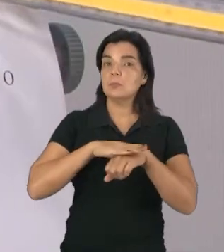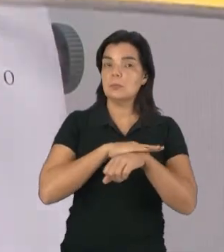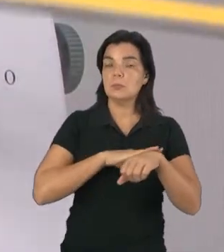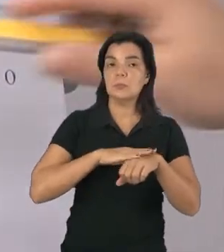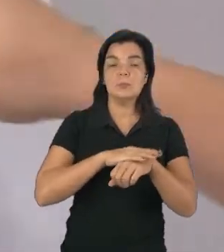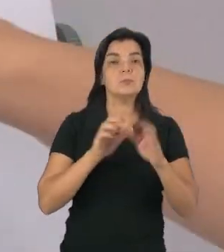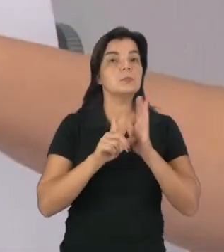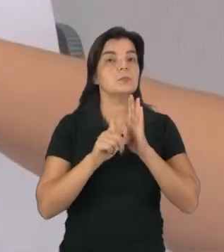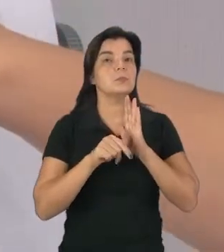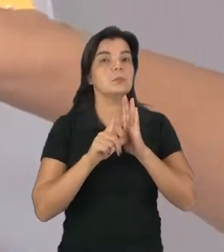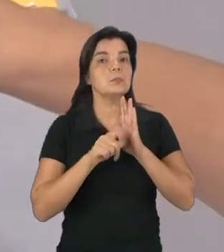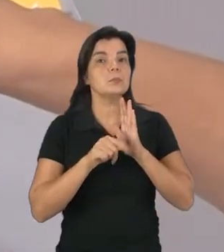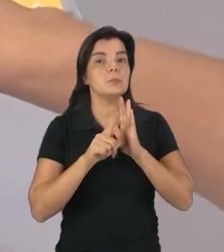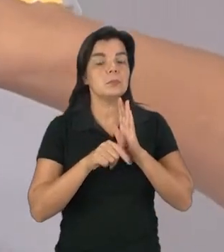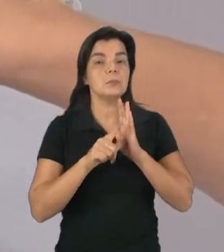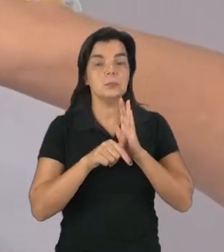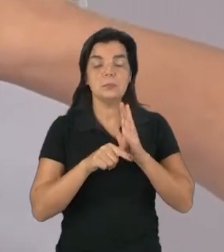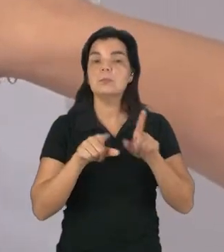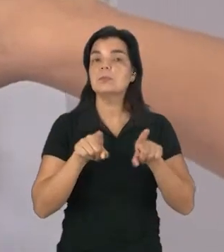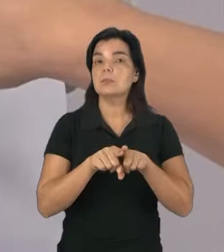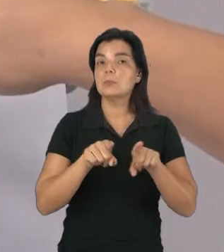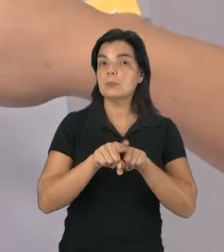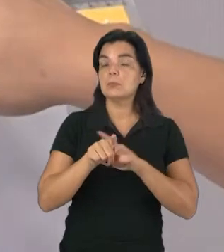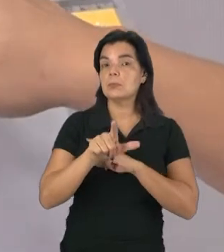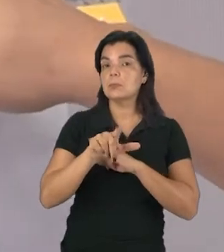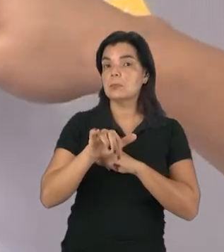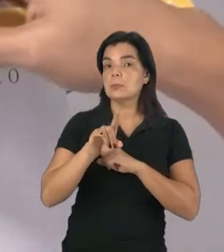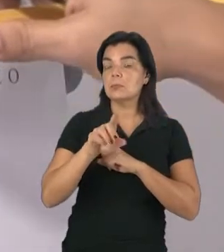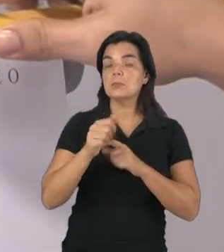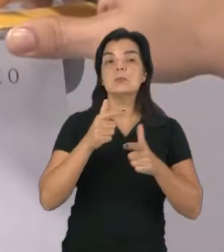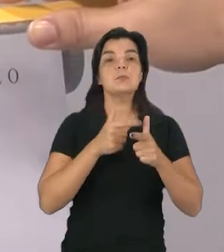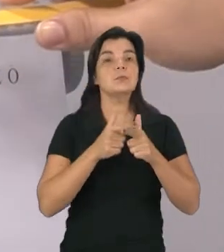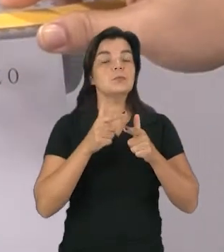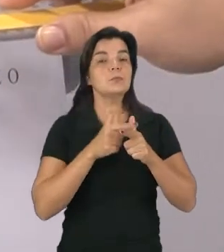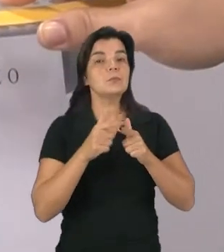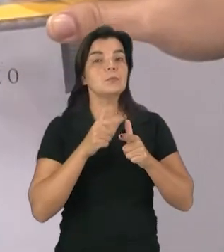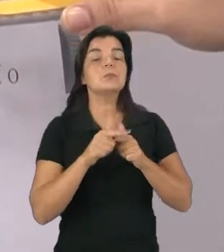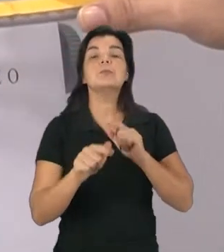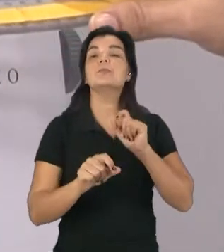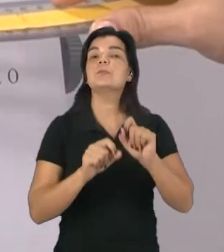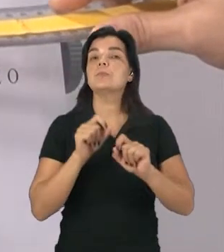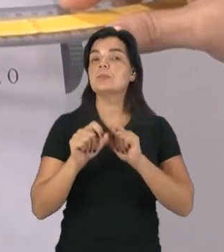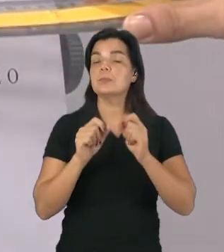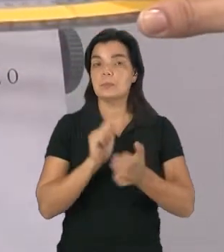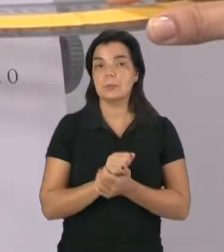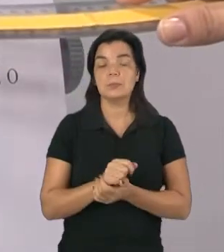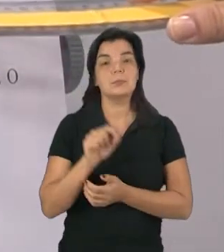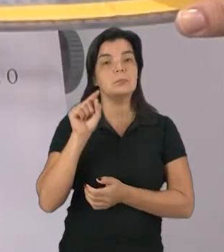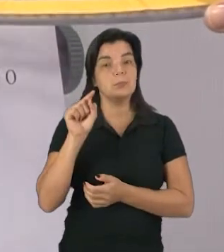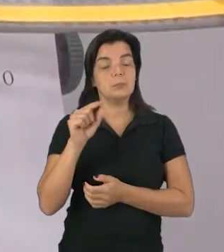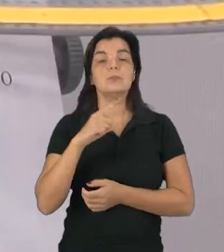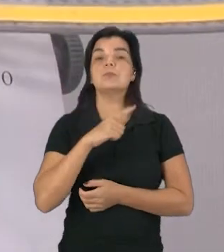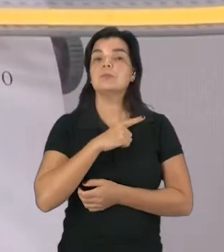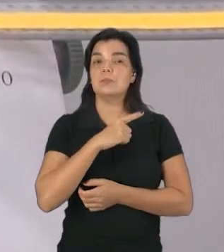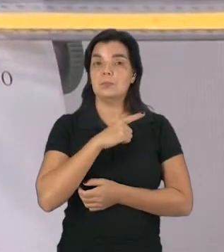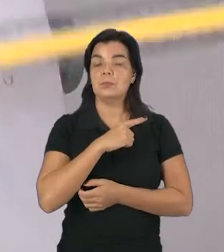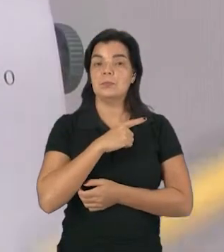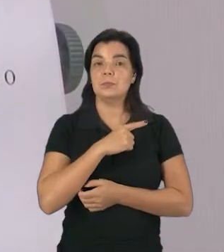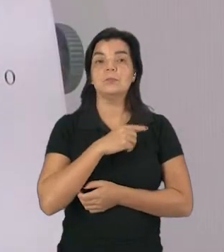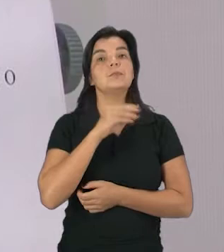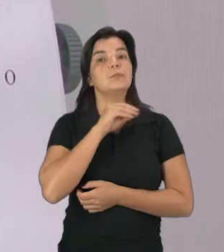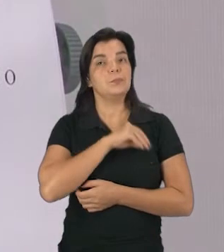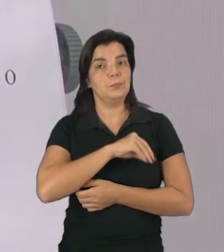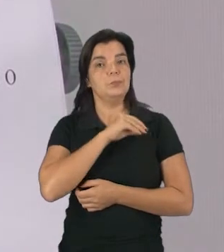se atrasavam para a lida. O problema era que é de lá que tiram